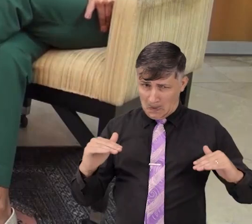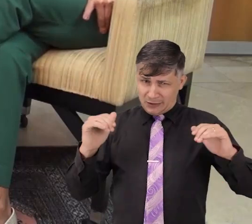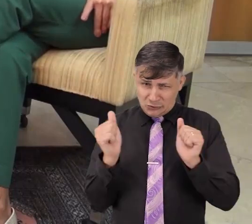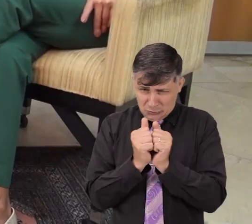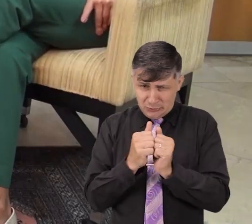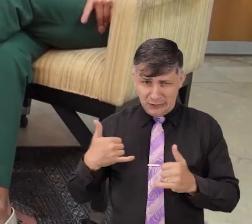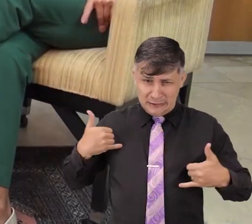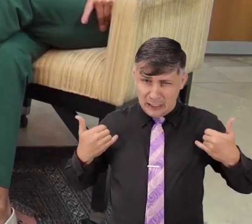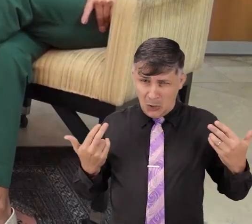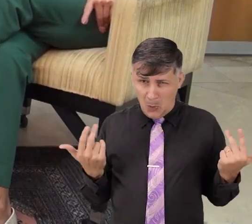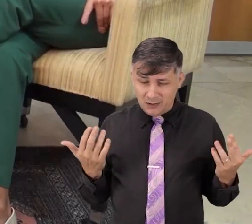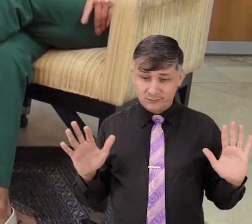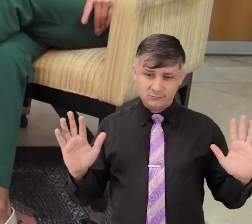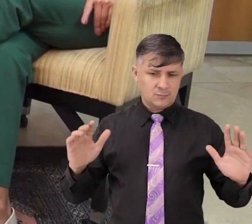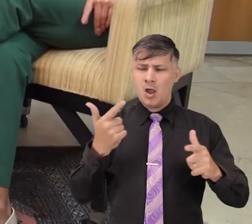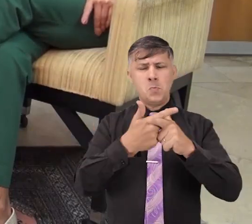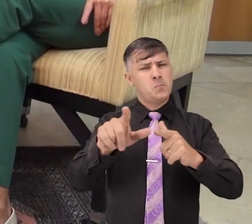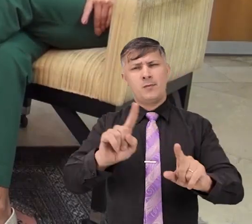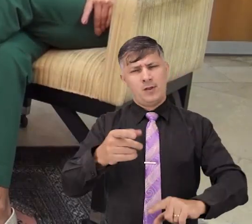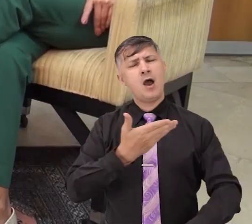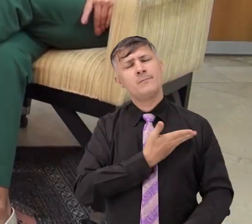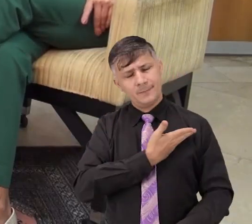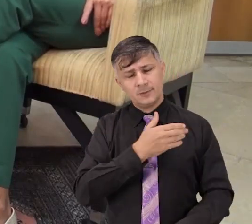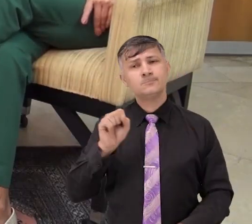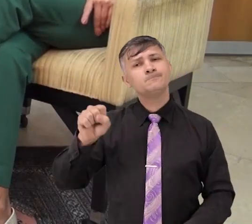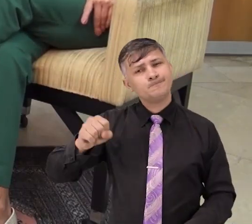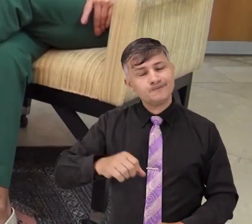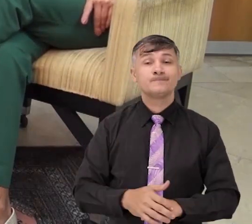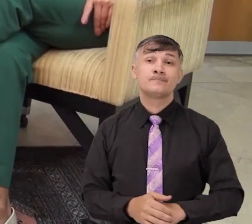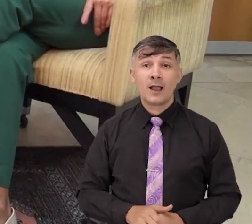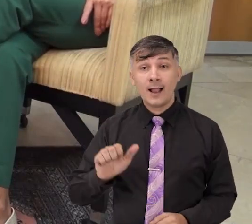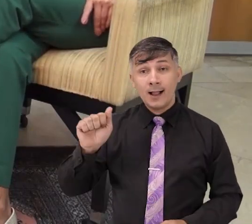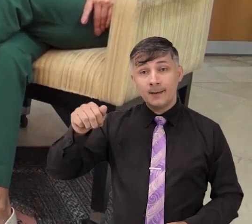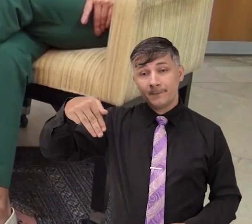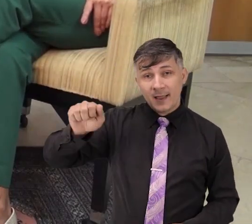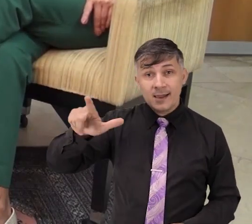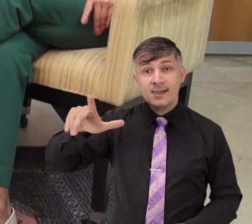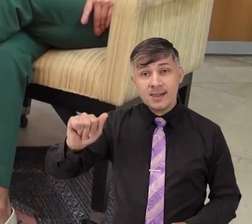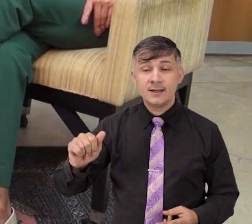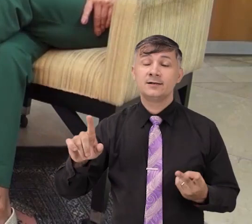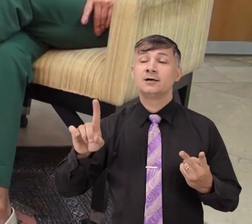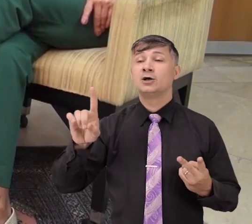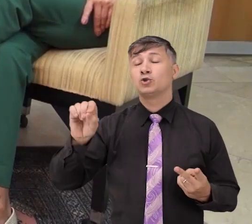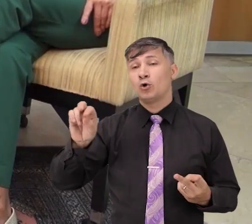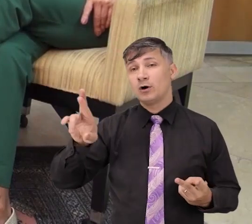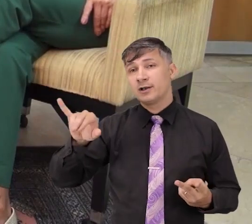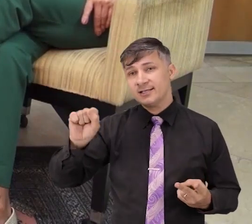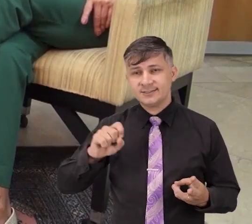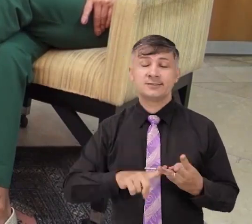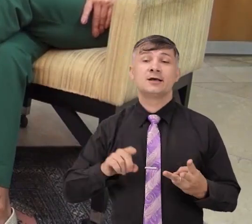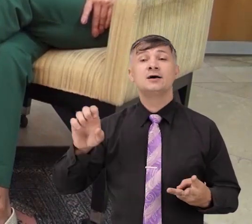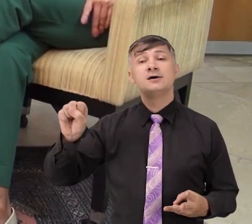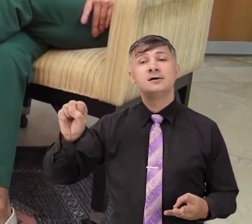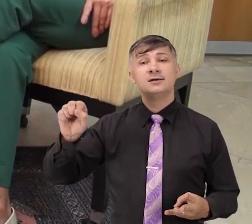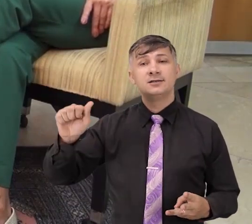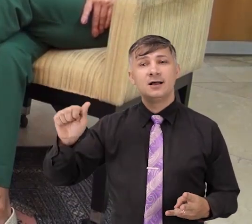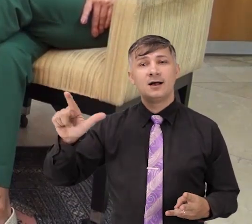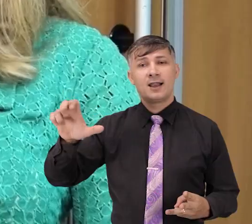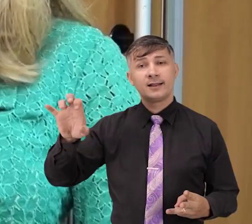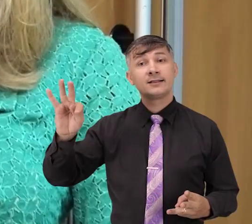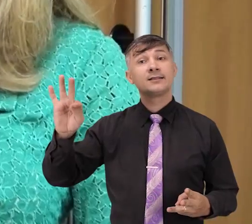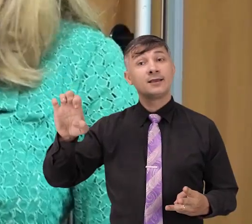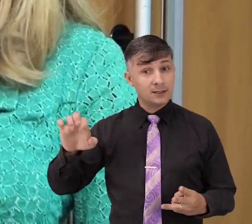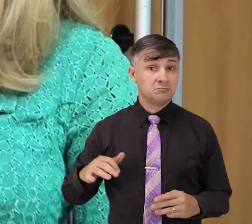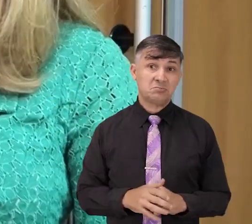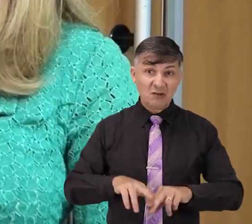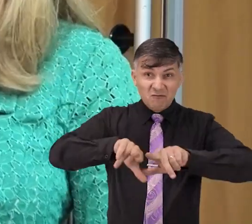isso é brincadeira. Não tem o menor problema com isso. Então. Mas, então, Amélia, Doris, Salete. Salete era um espetáculo, né? Uhum.